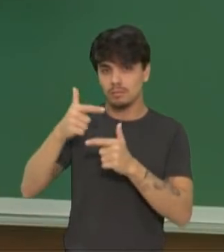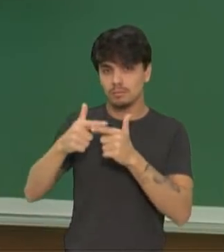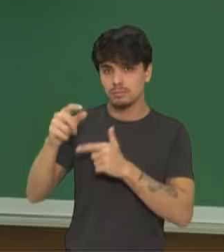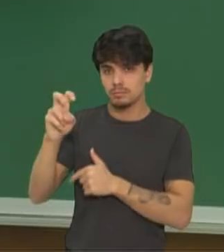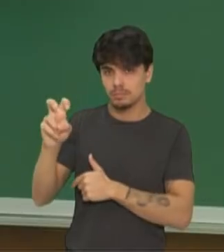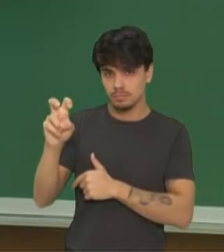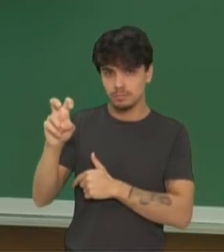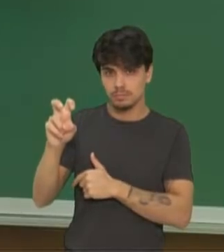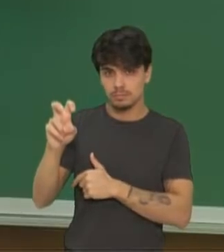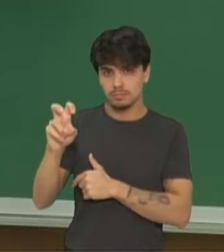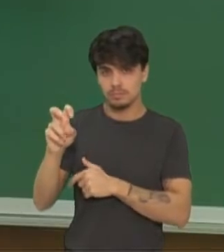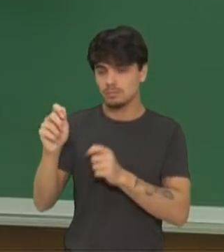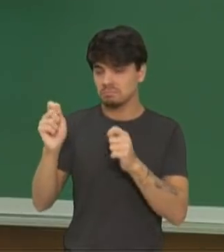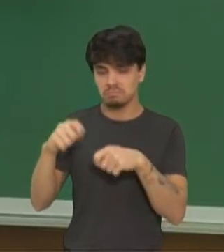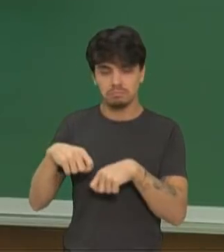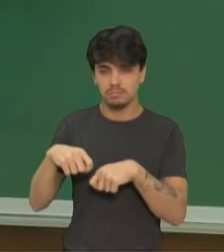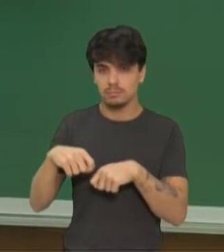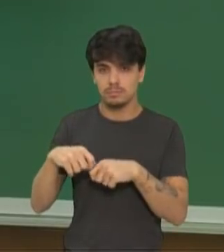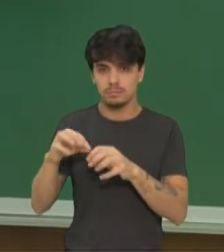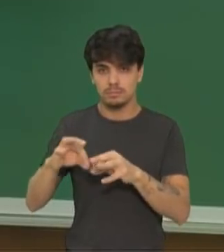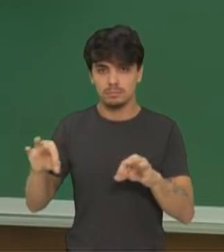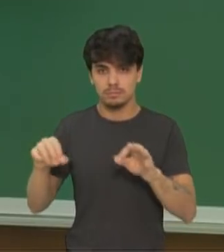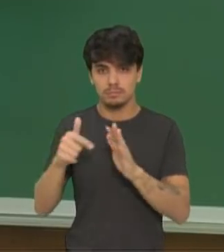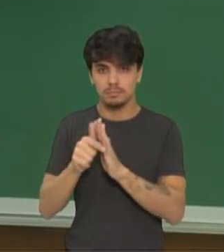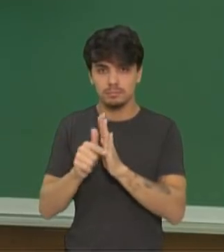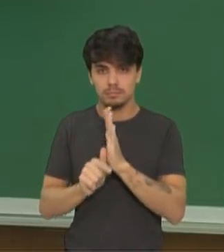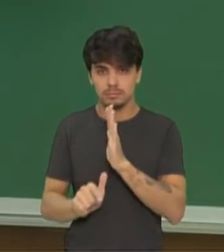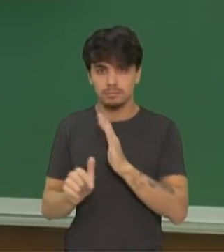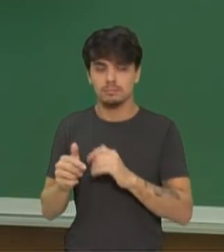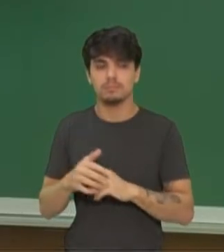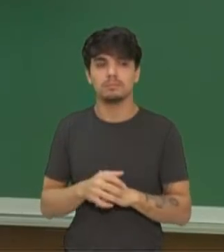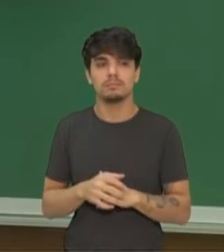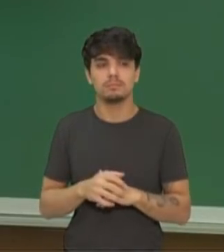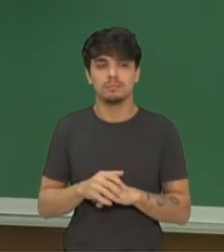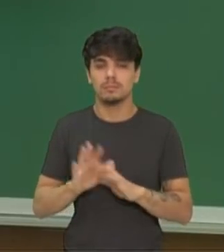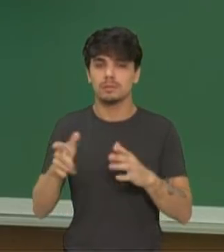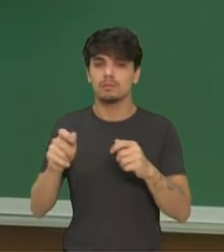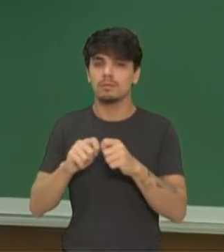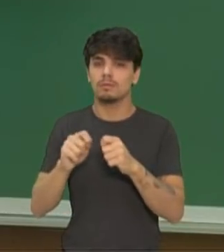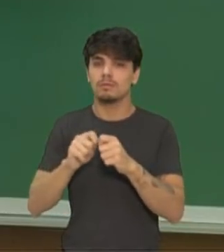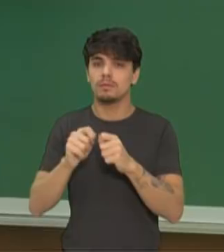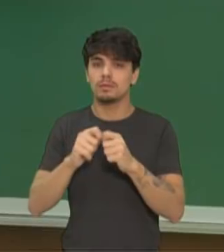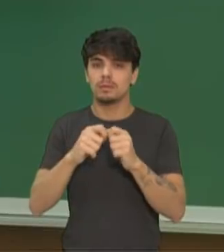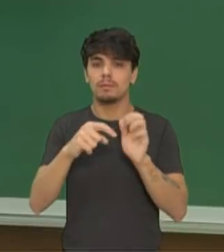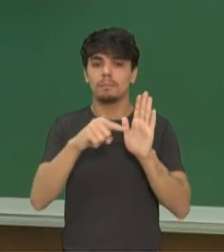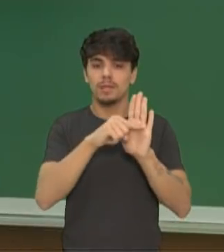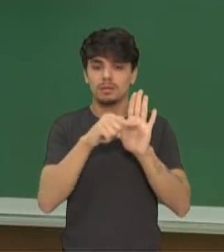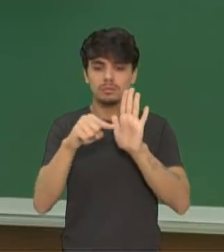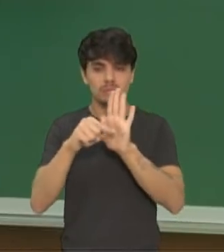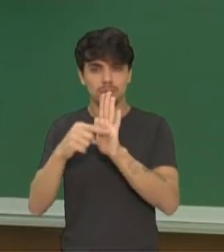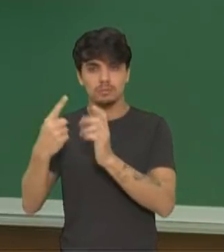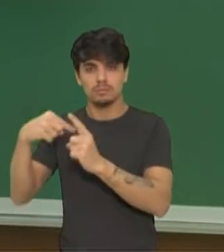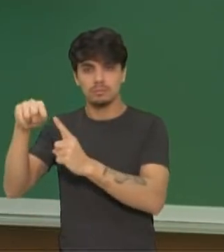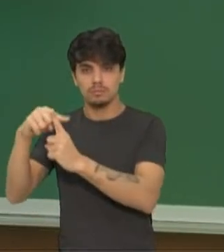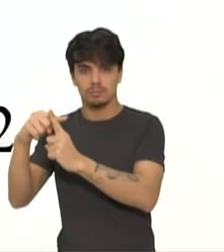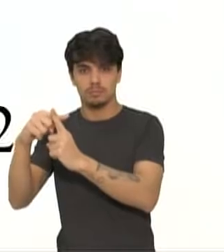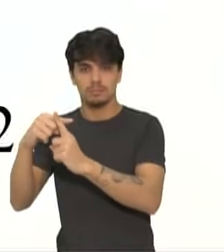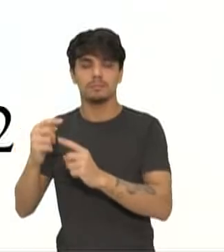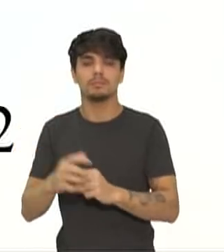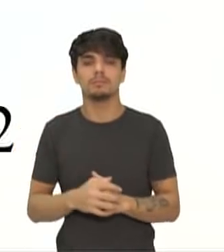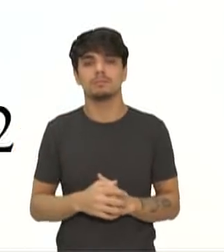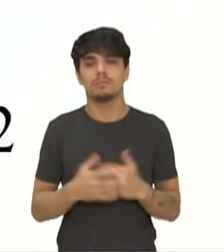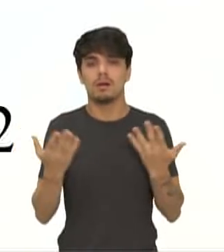5, não dá para simplificar essa fração 9/5. Então, vou fazer o jogo de sinal, menos com menos dá mais. Agora,